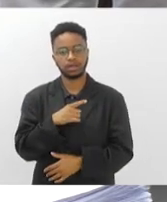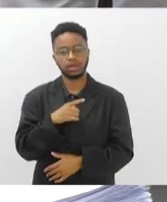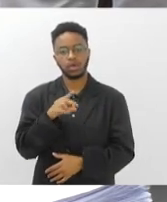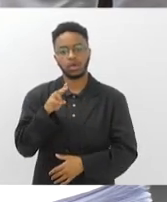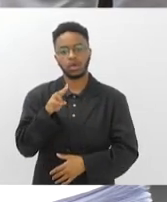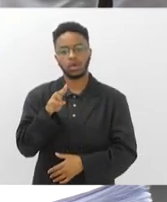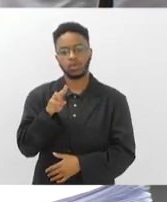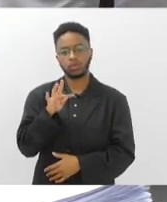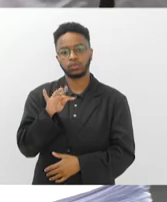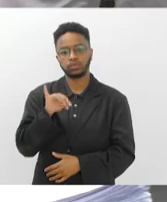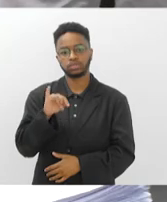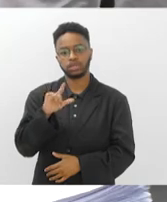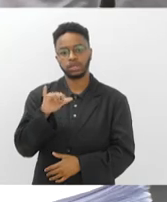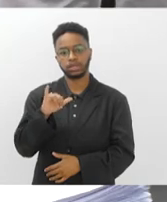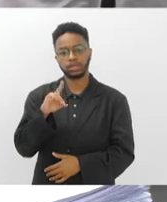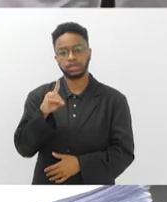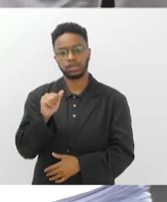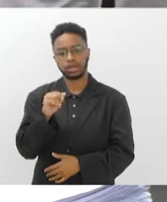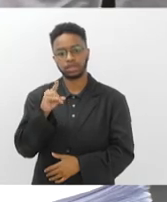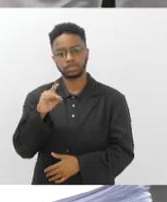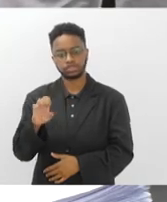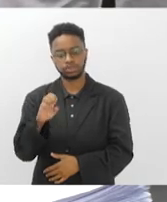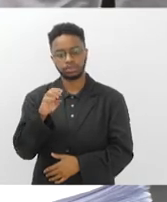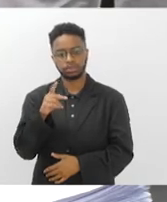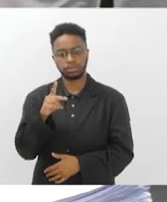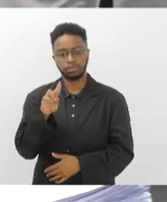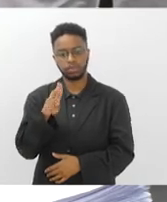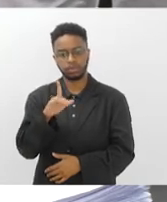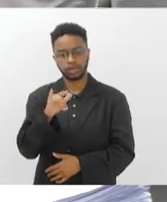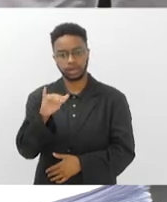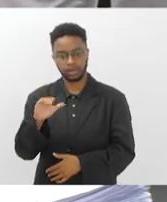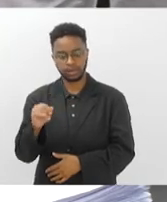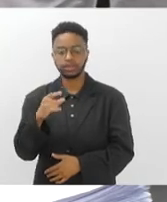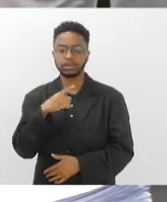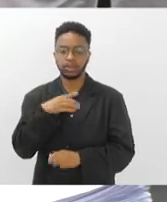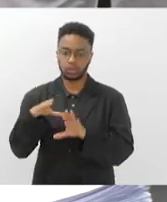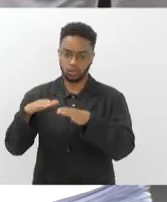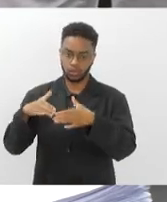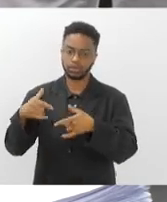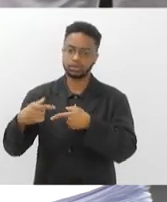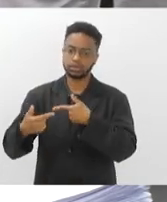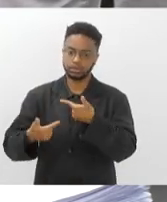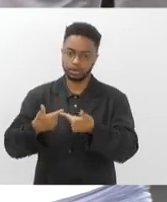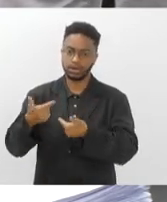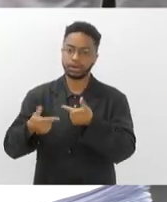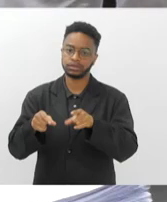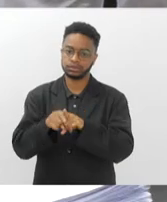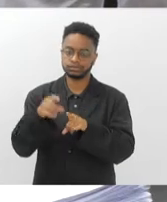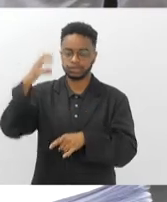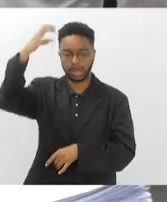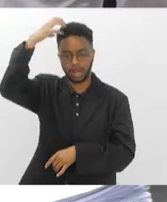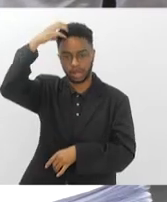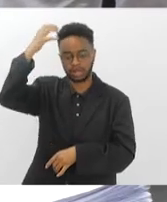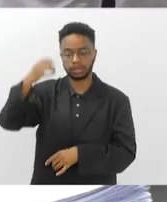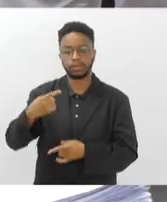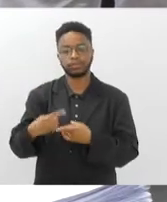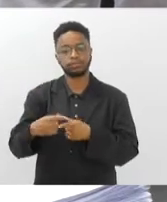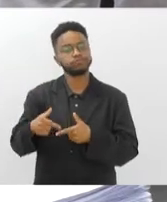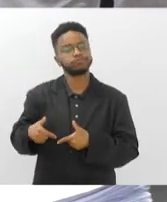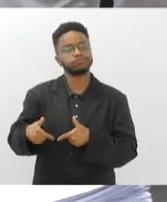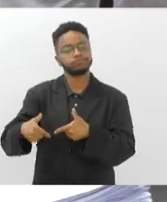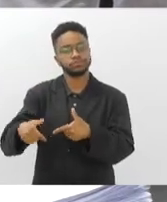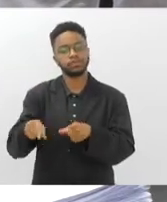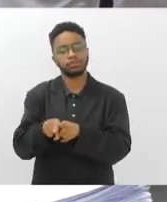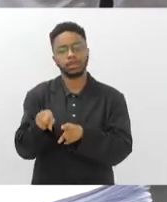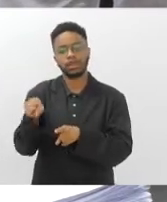uma brigada ambiental de Angra dos Reis. E eles fazem justamente esse trabalho. Esse tipo de trabalho. Esse tipo de trabalho. E aqui no